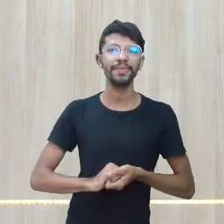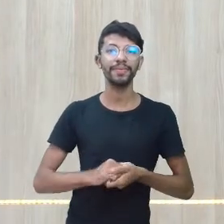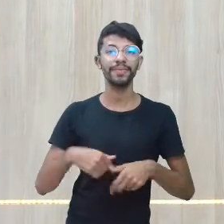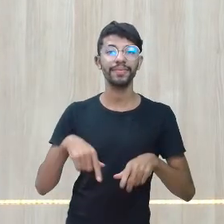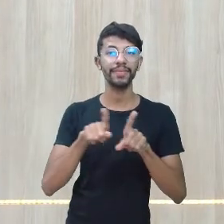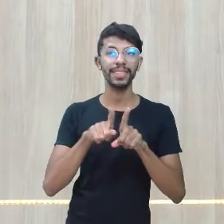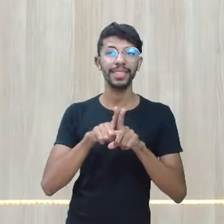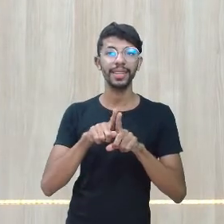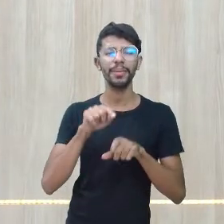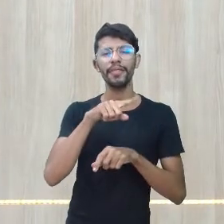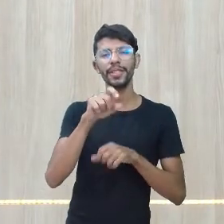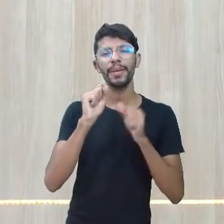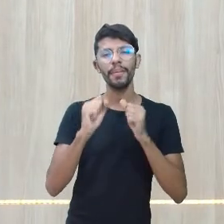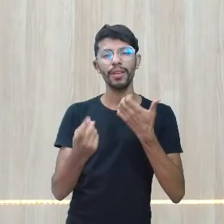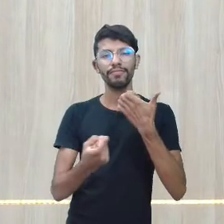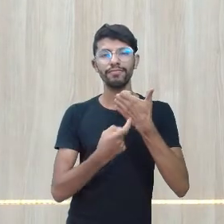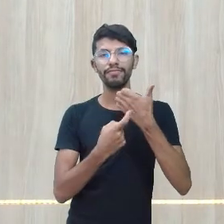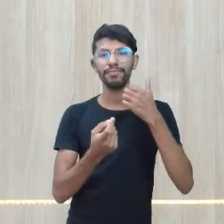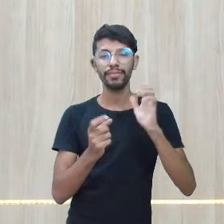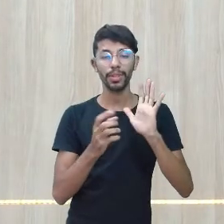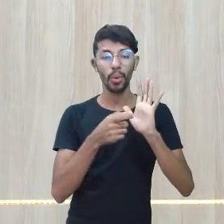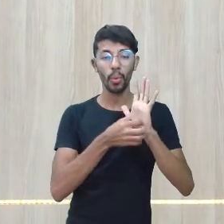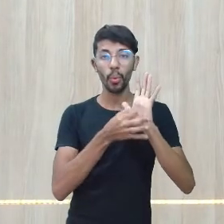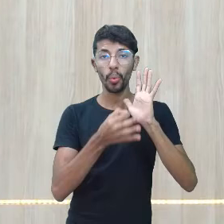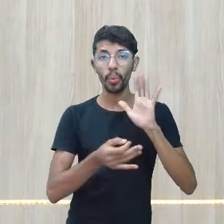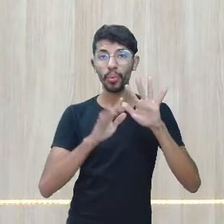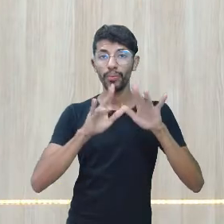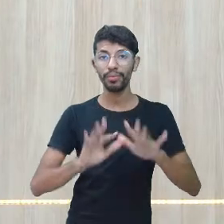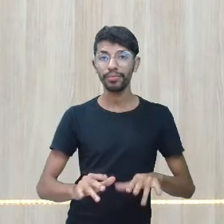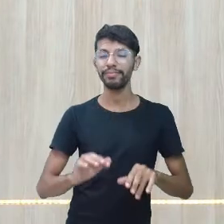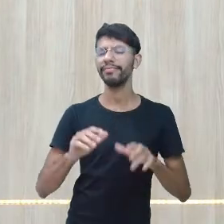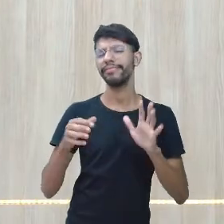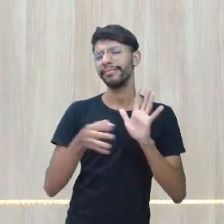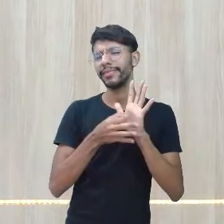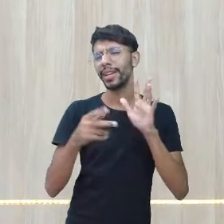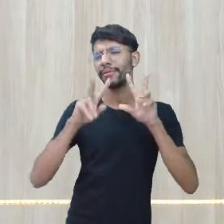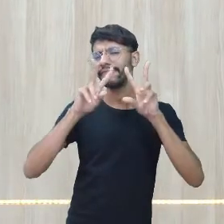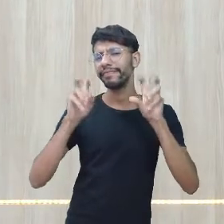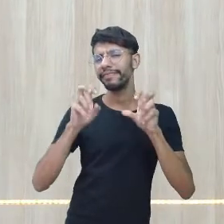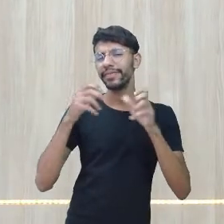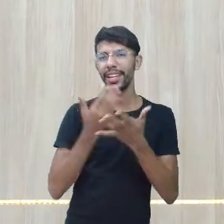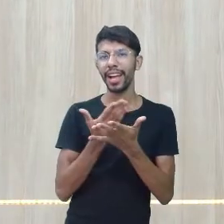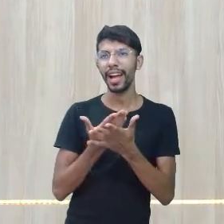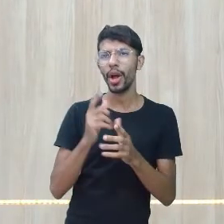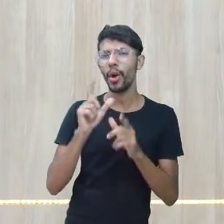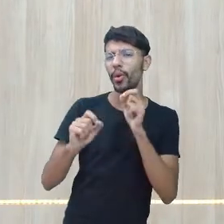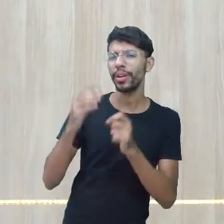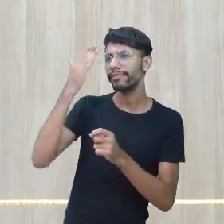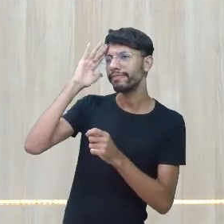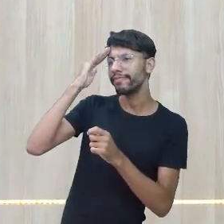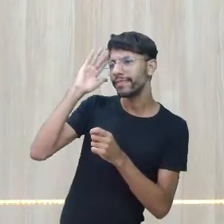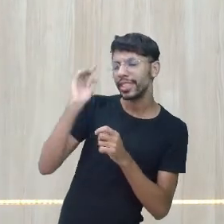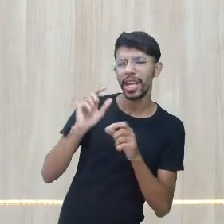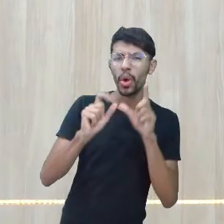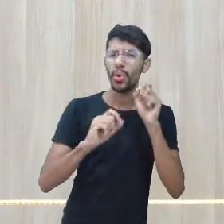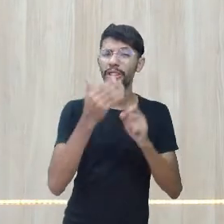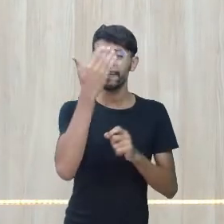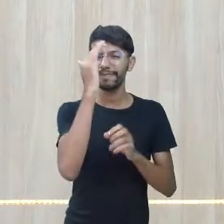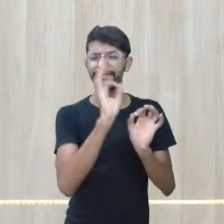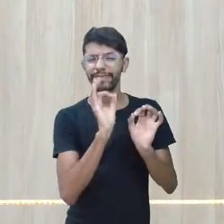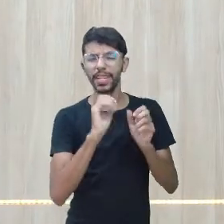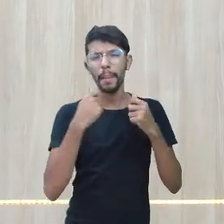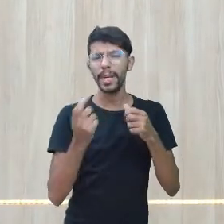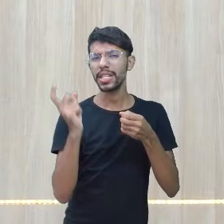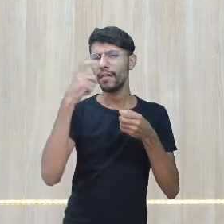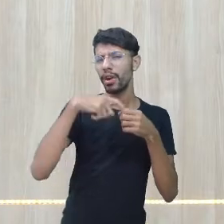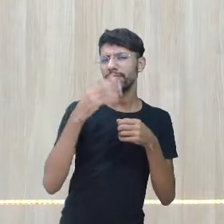pode curtir, comentar, deixar a sua opinião sobre a aula, quais partes você entendeu, quais partes você precisa voltar para entender melhor,